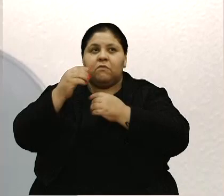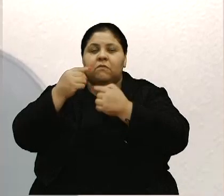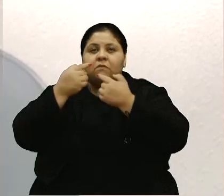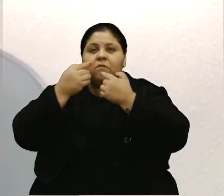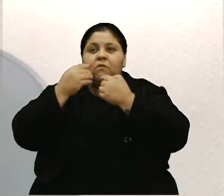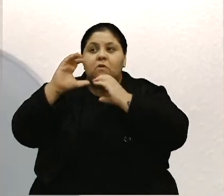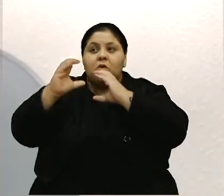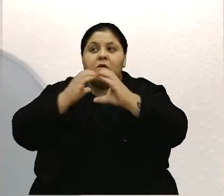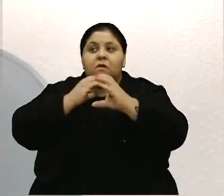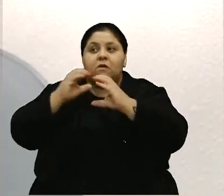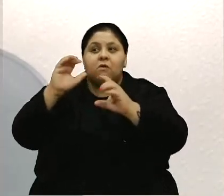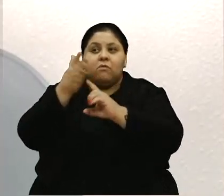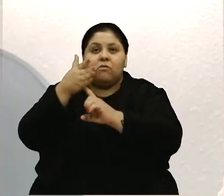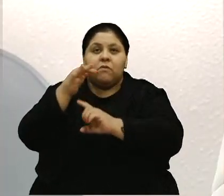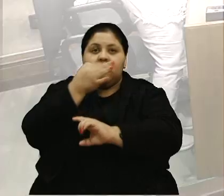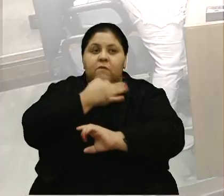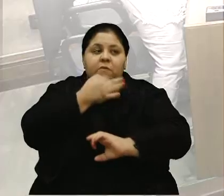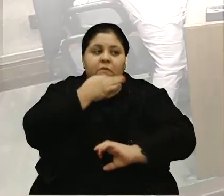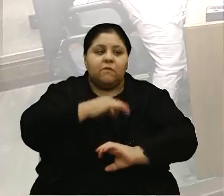de Caxias.